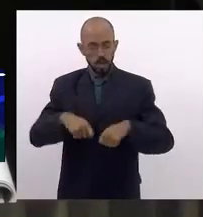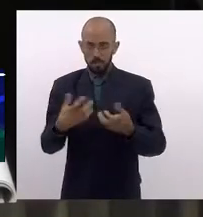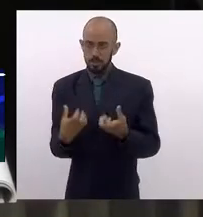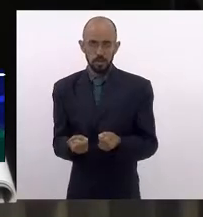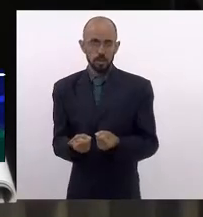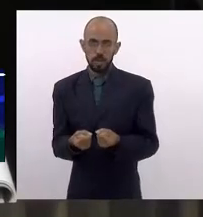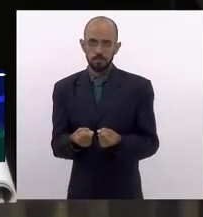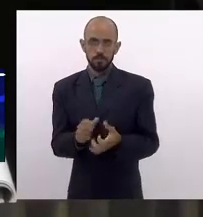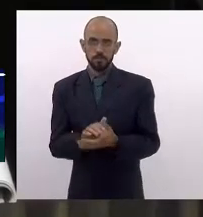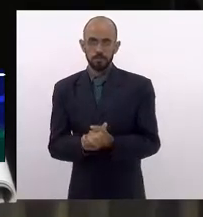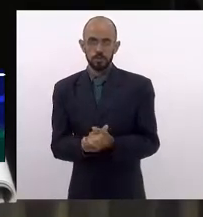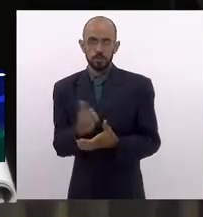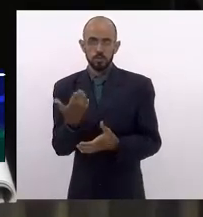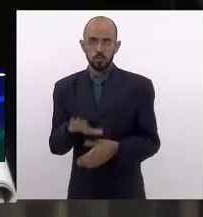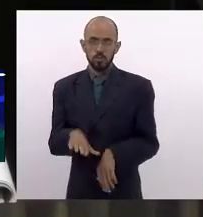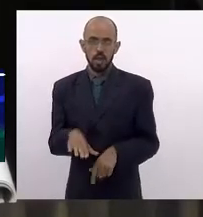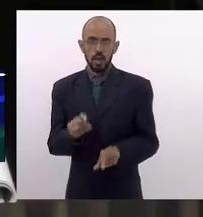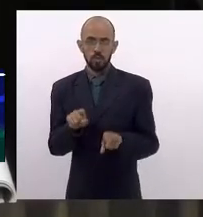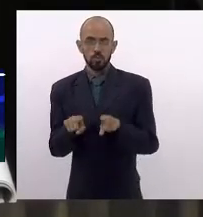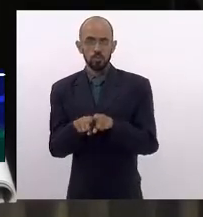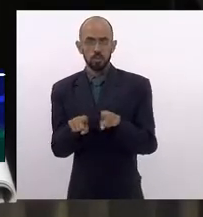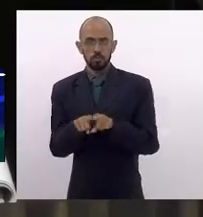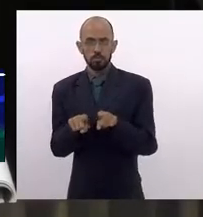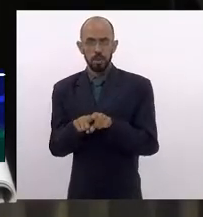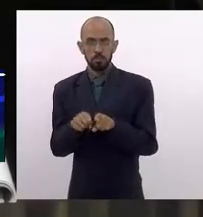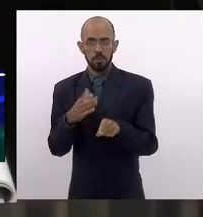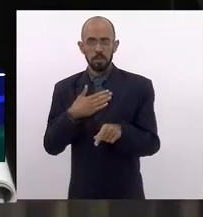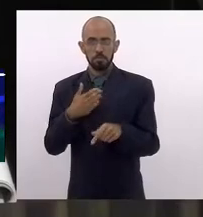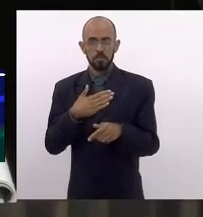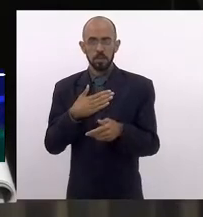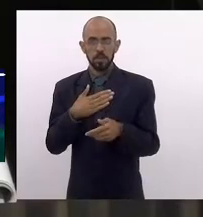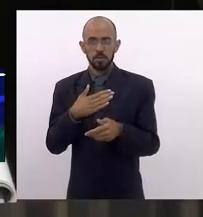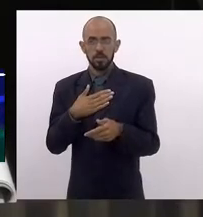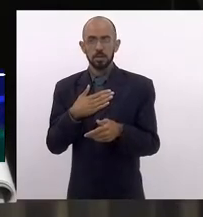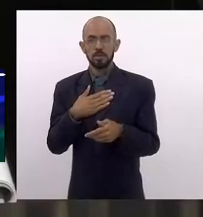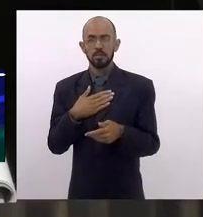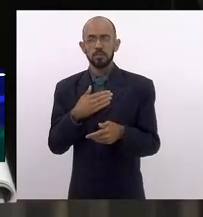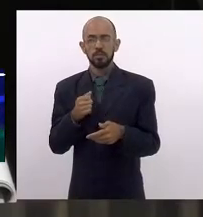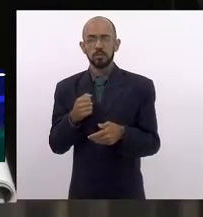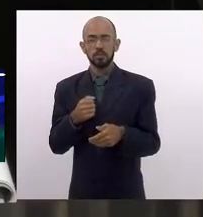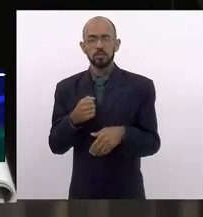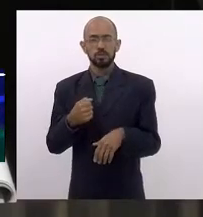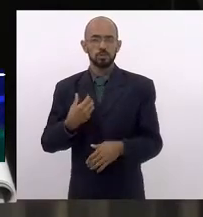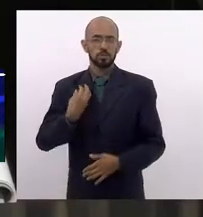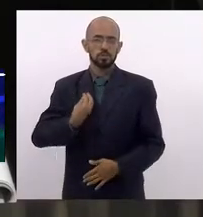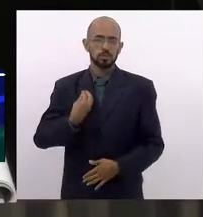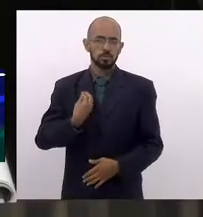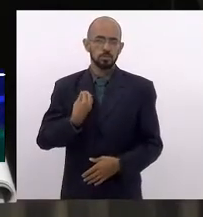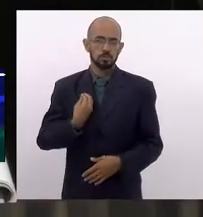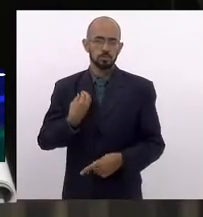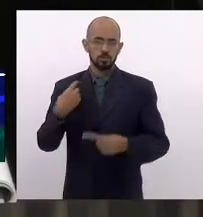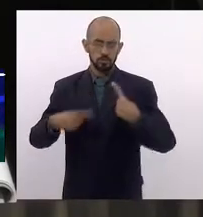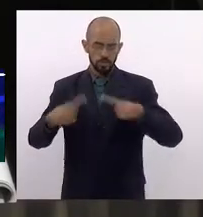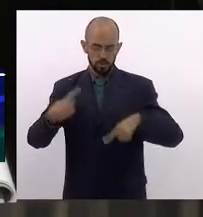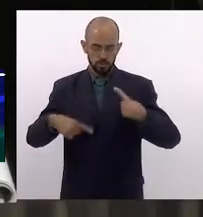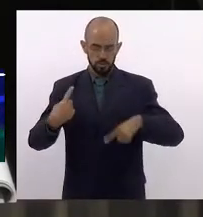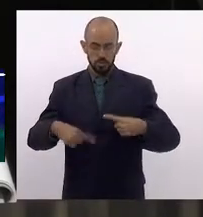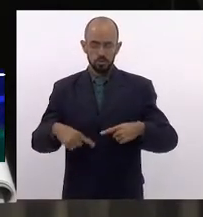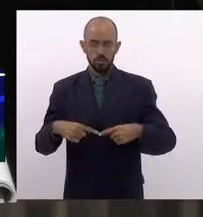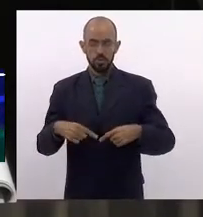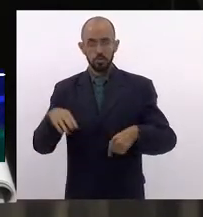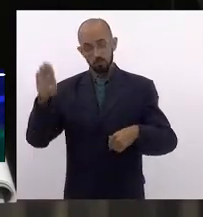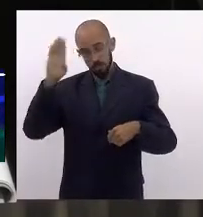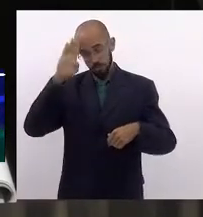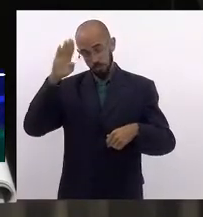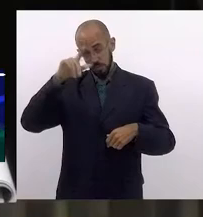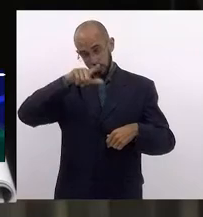e eu não quero isso para minha família e para minha vida política principalmente computadores